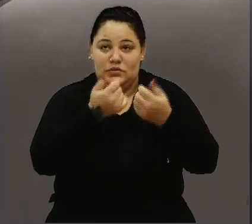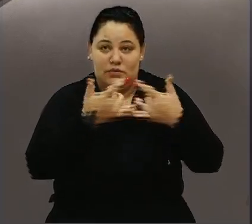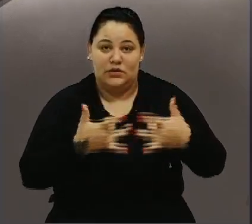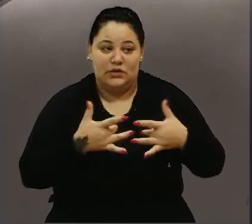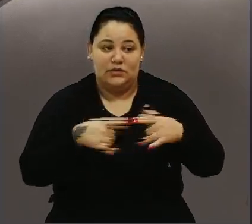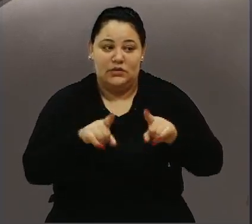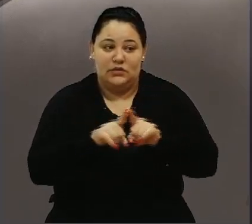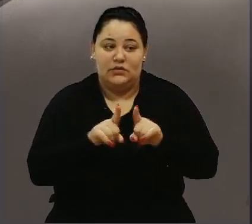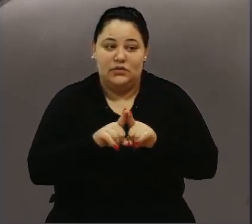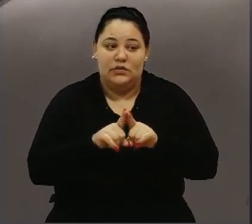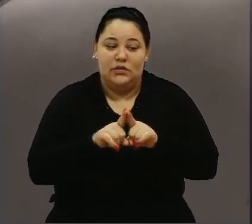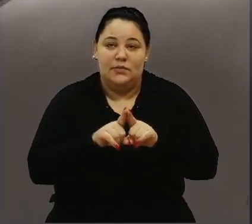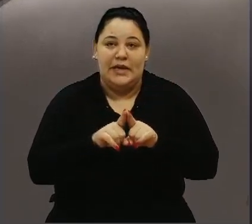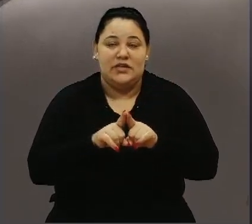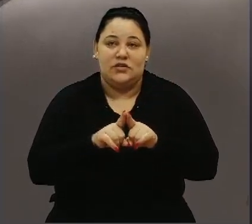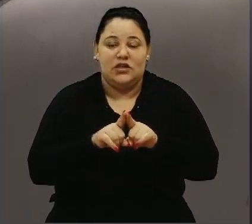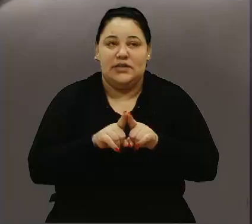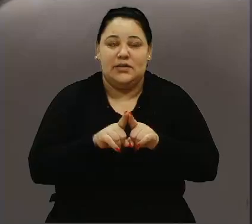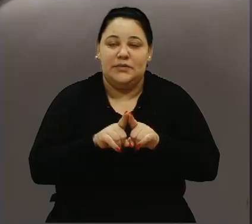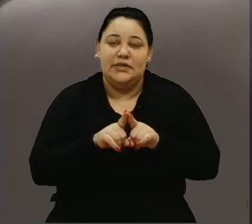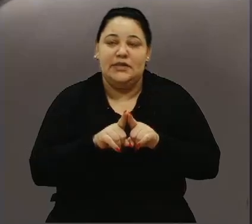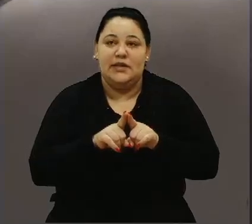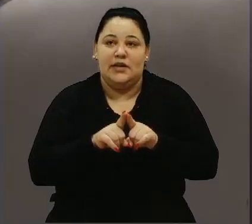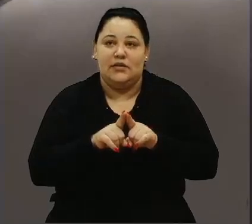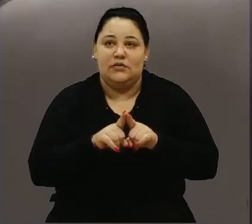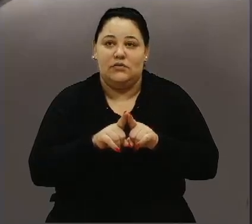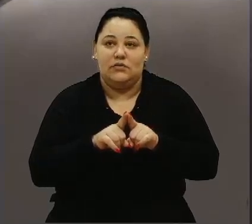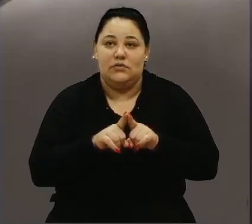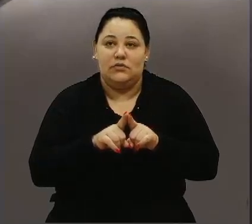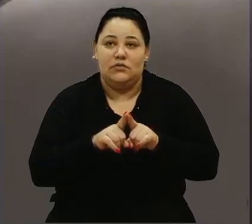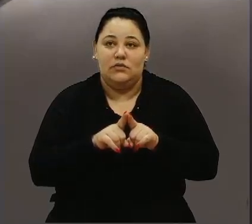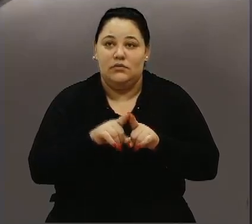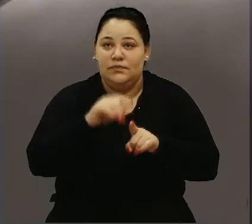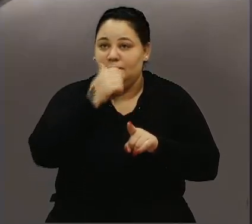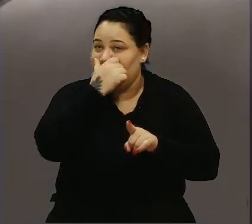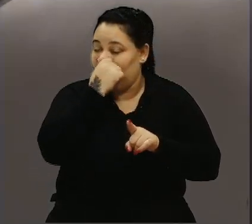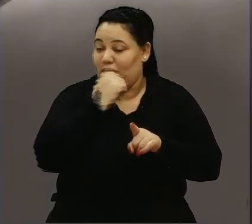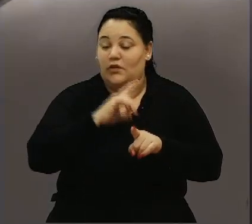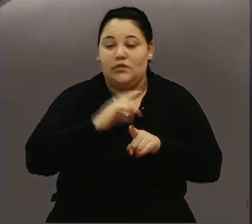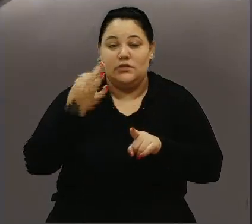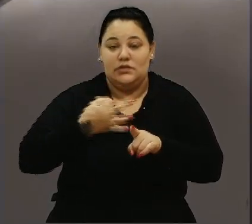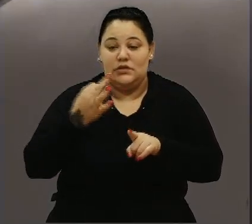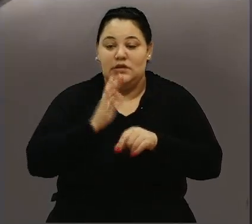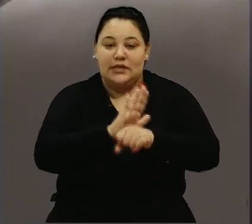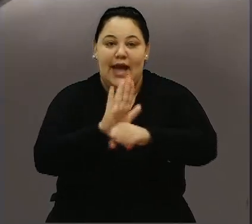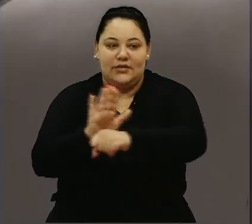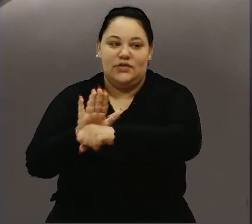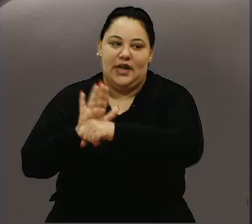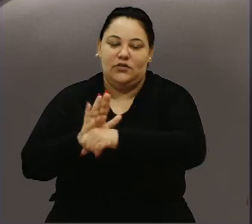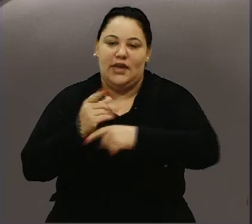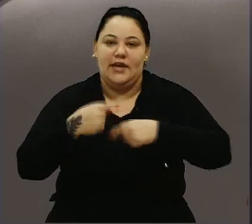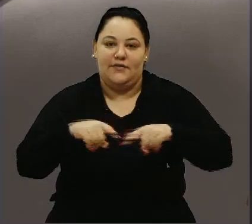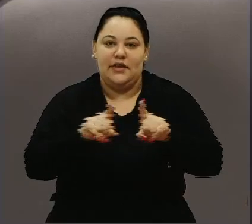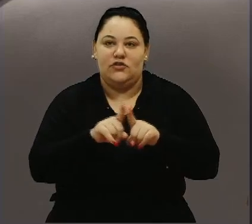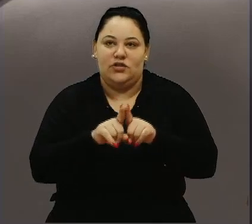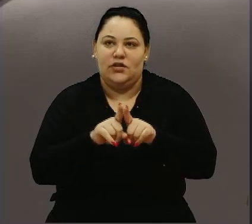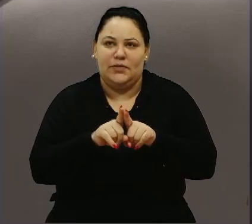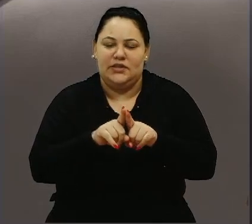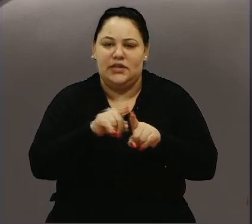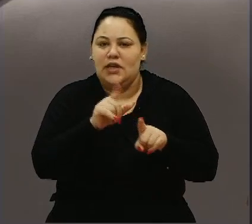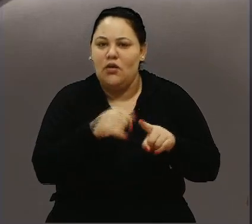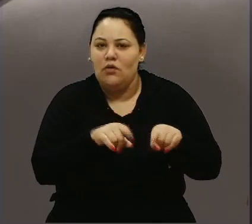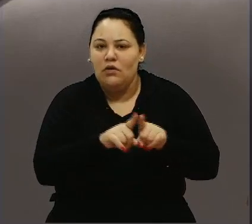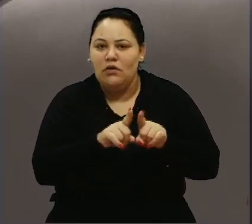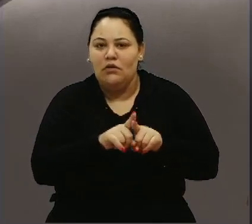e conseguiu colocar em prática e vai ajudar com certeza muitas crianças de nossa cidade, como você bem falou,